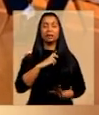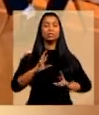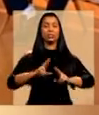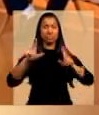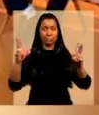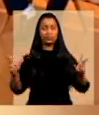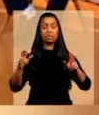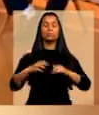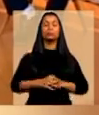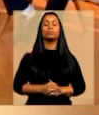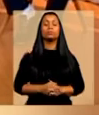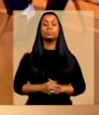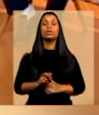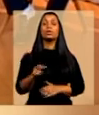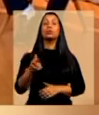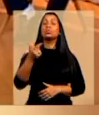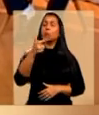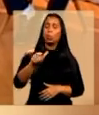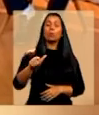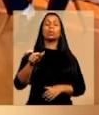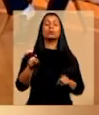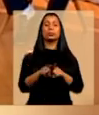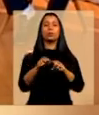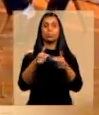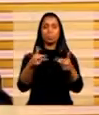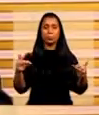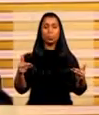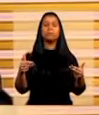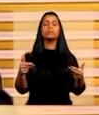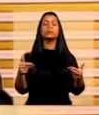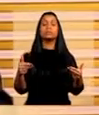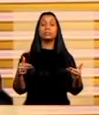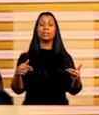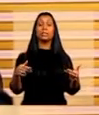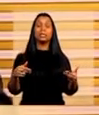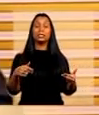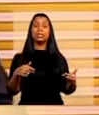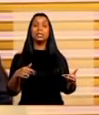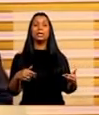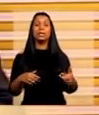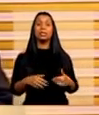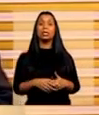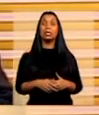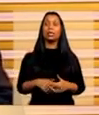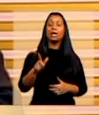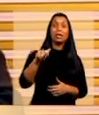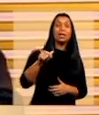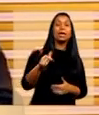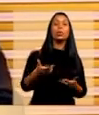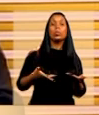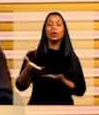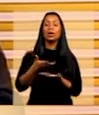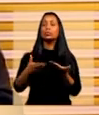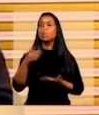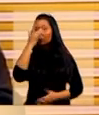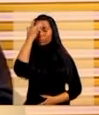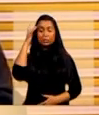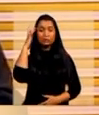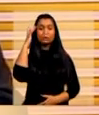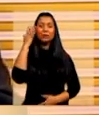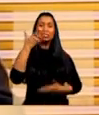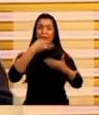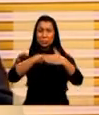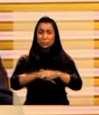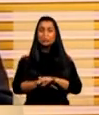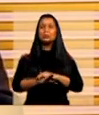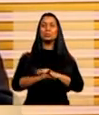essa diferença mesmo. Leonardo, tem uma outra situação também que tem a ver com isso, é com relação a gente